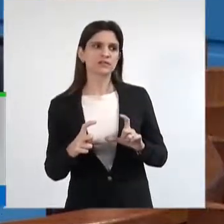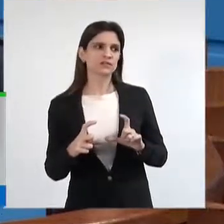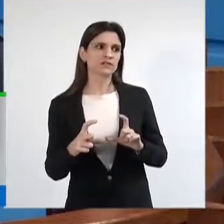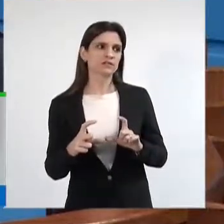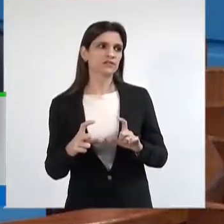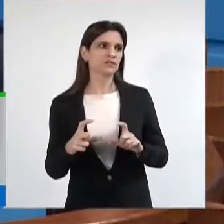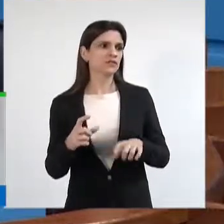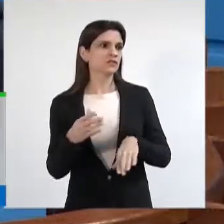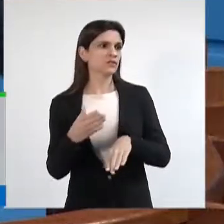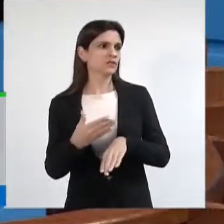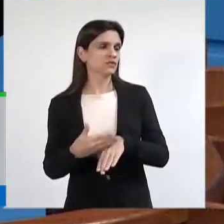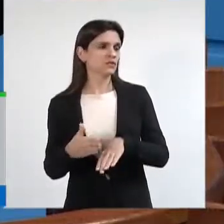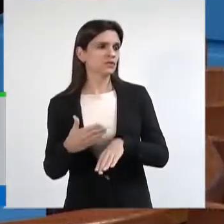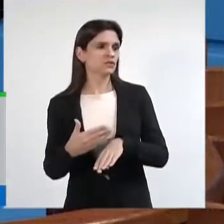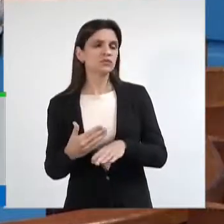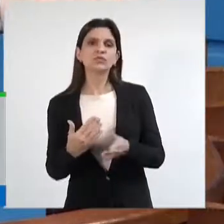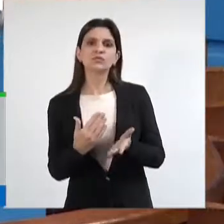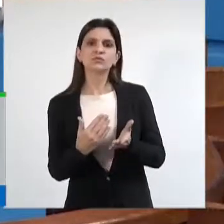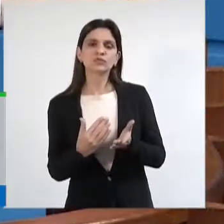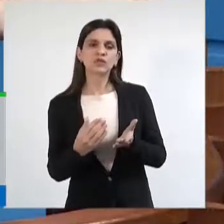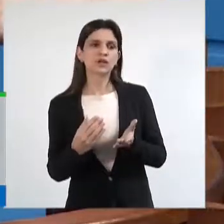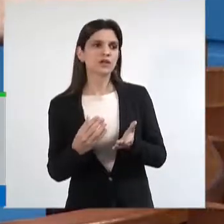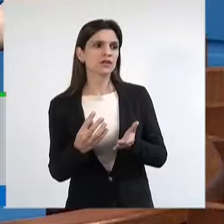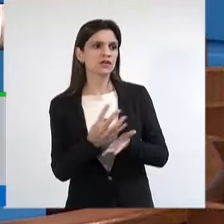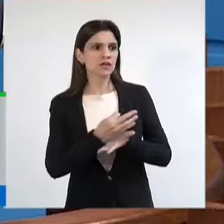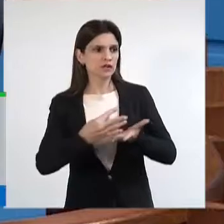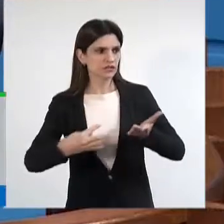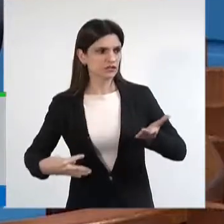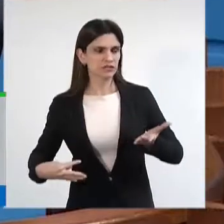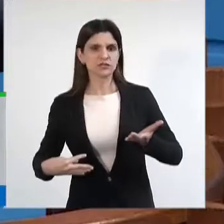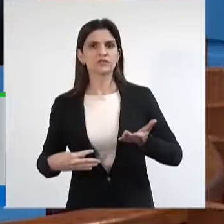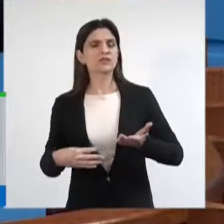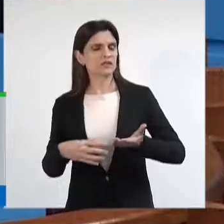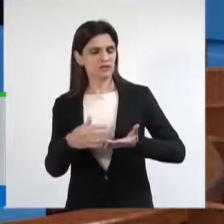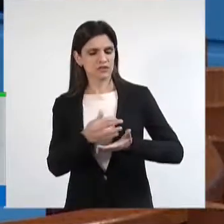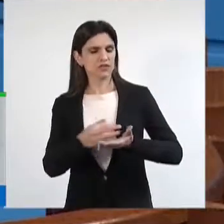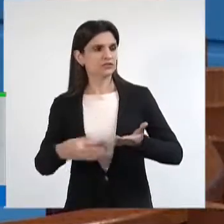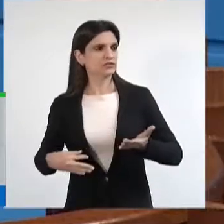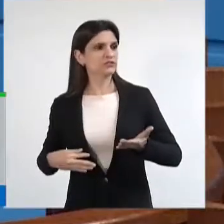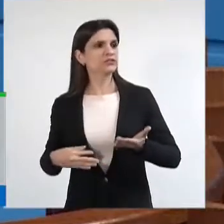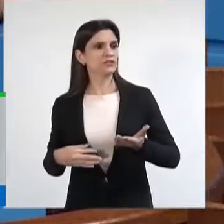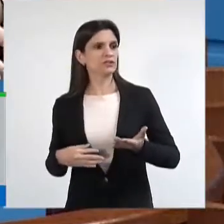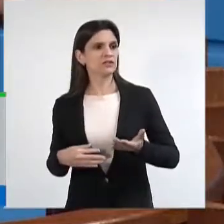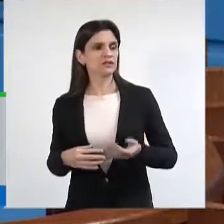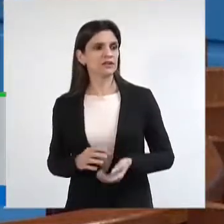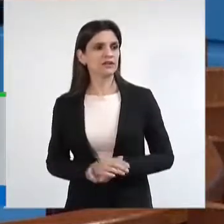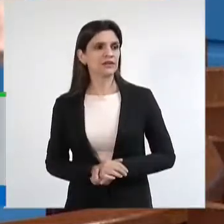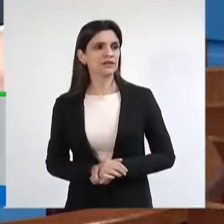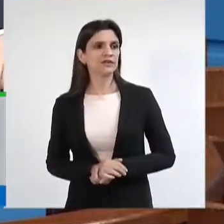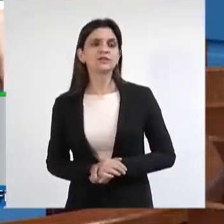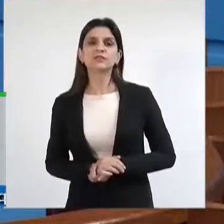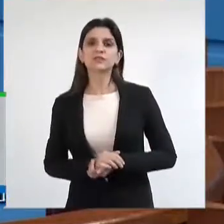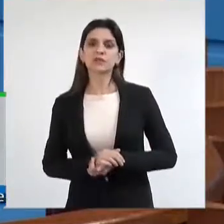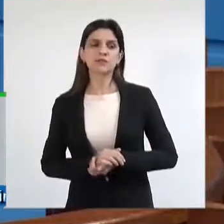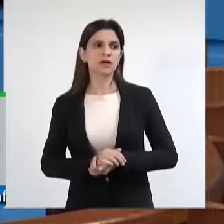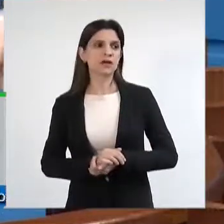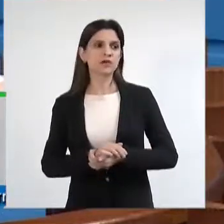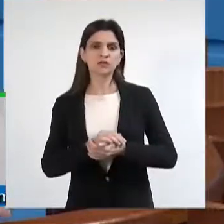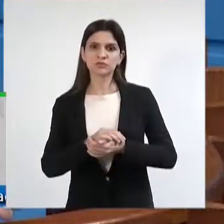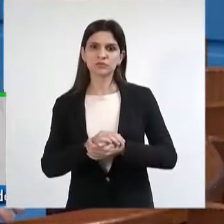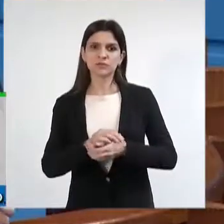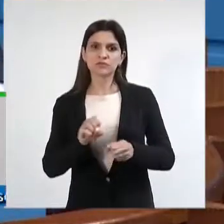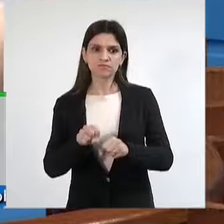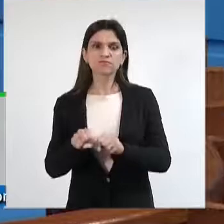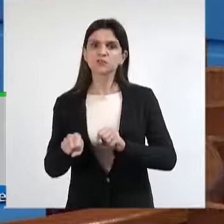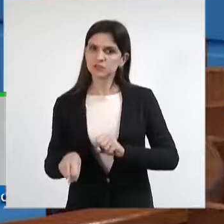produção acadêmica? Quantos profissionais foram formados? O deputado Renato Câmara acabou de falar aqui, ele foi aluno da